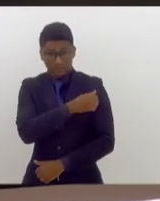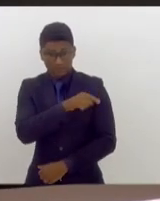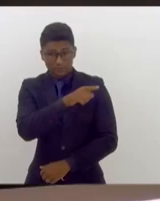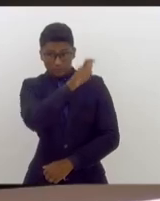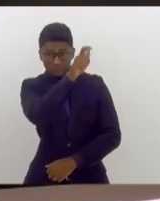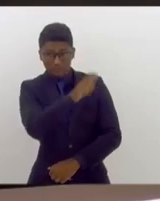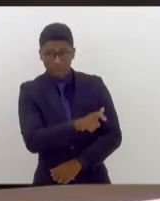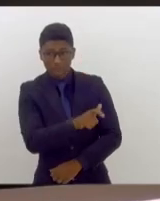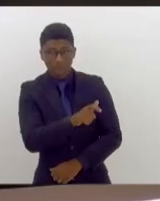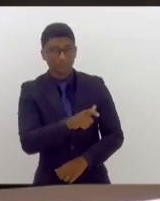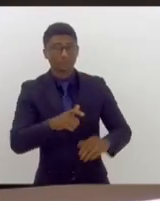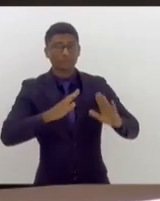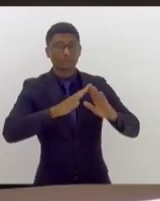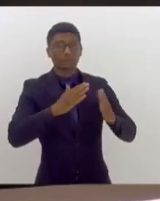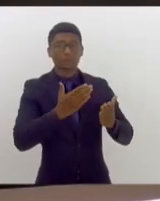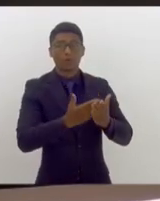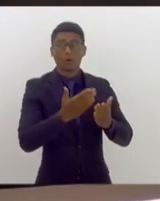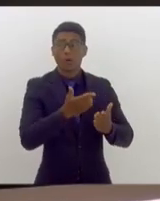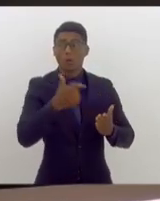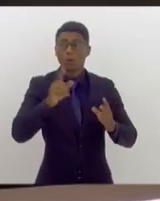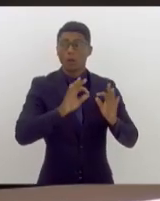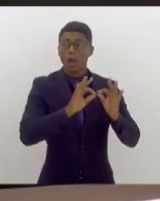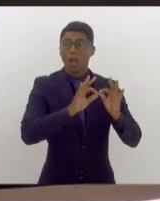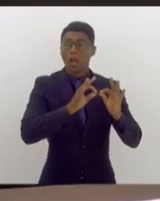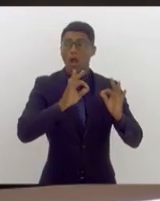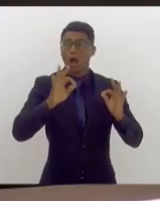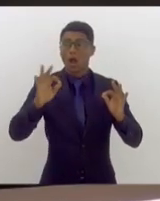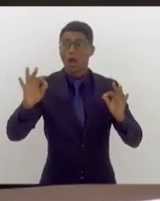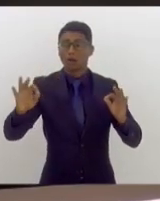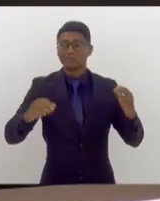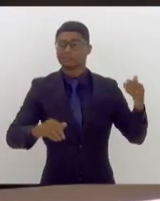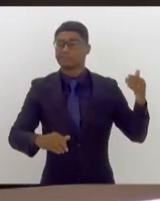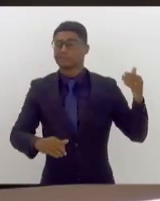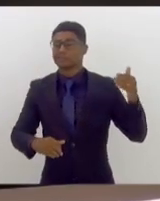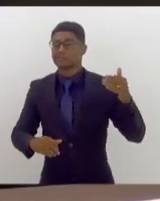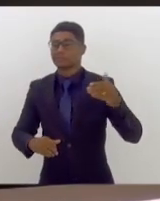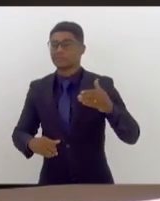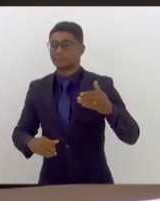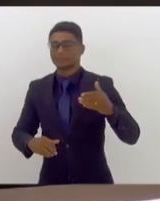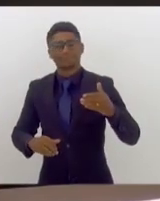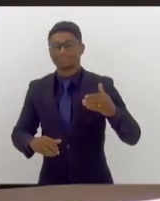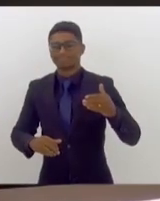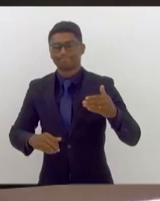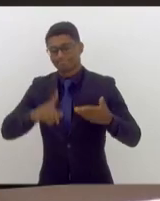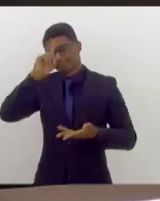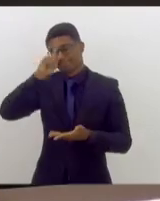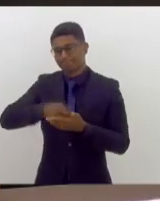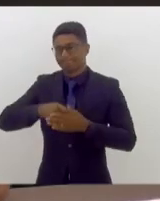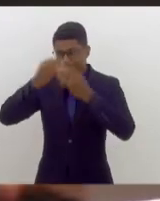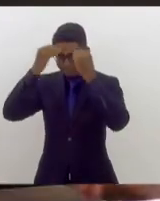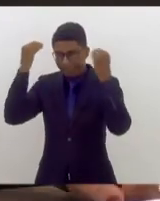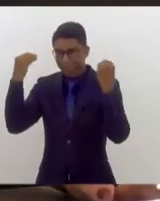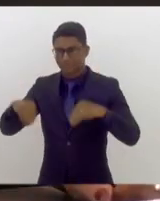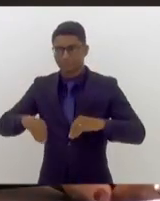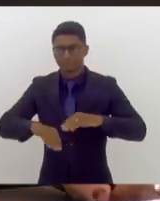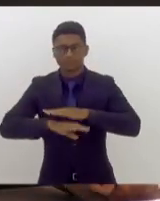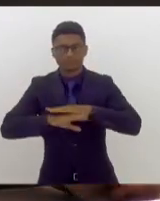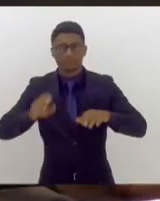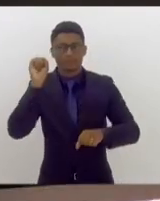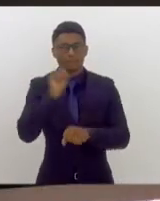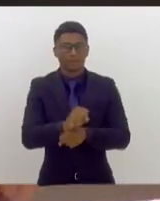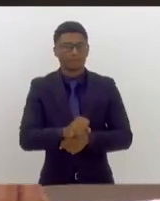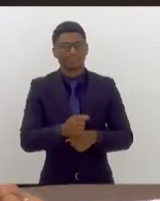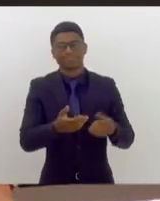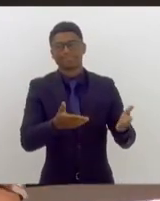escola de uma forma desproporcional e o leva ao abandono. Por outro lado,